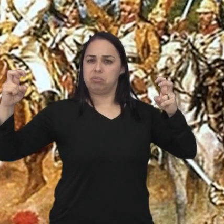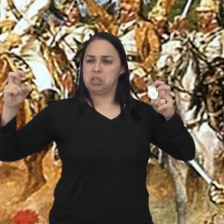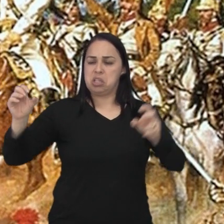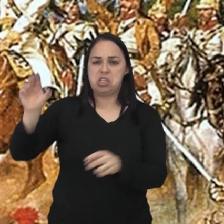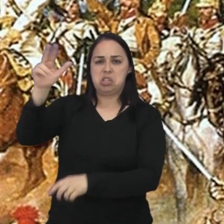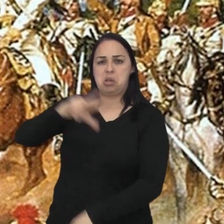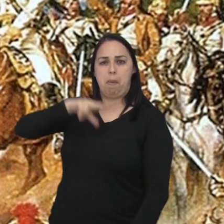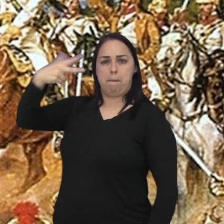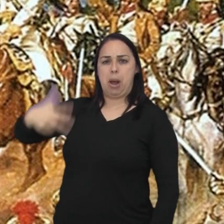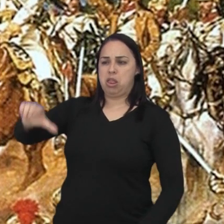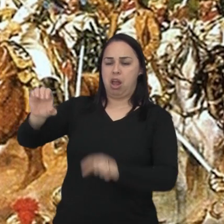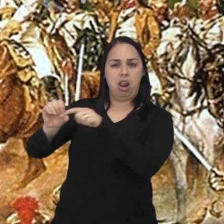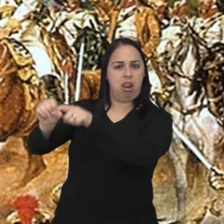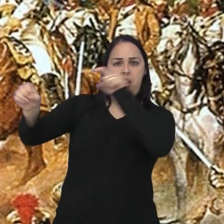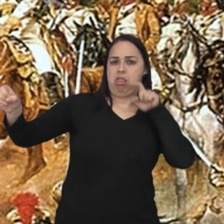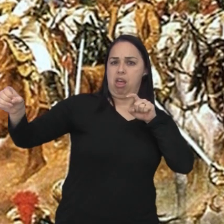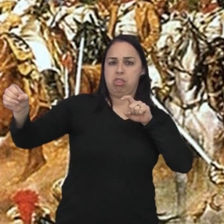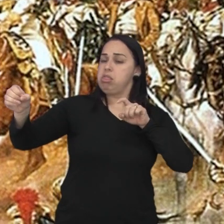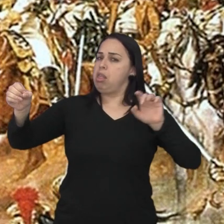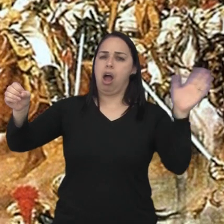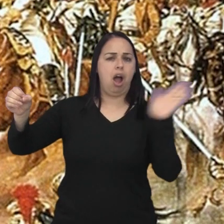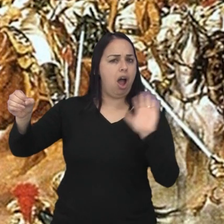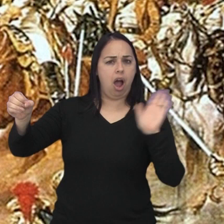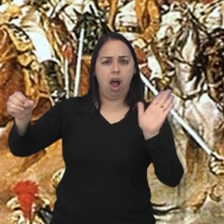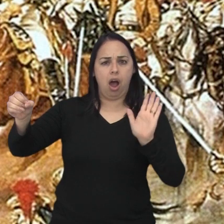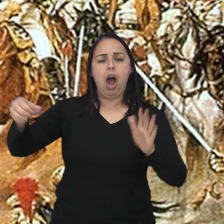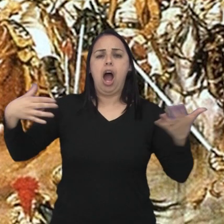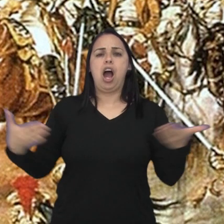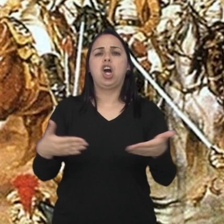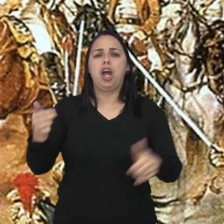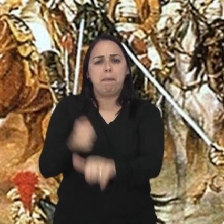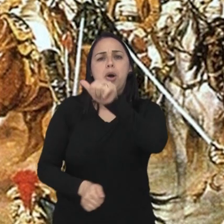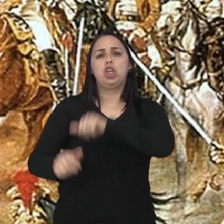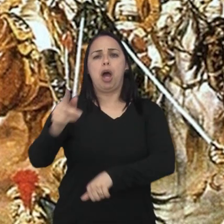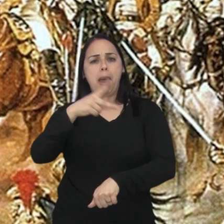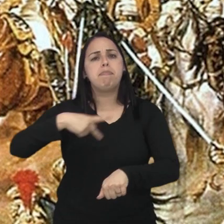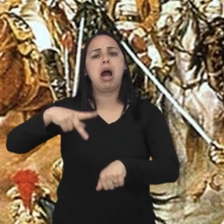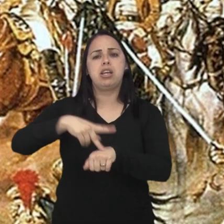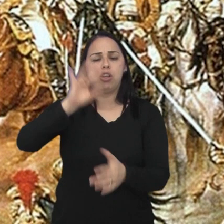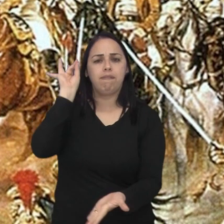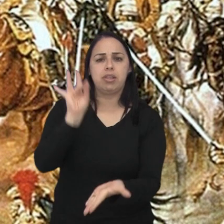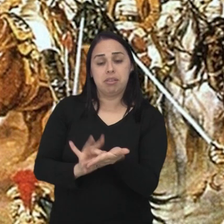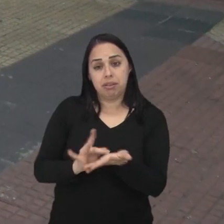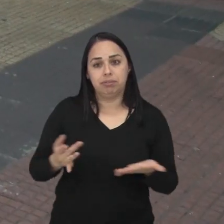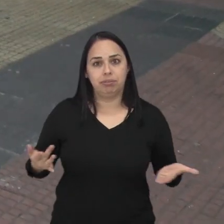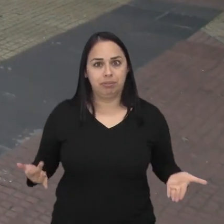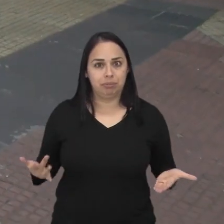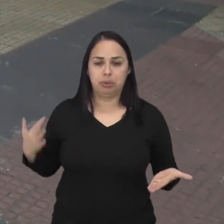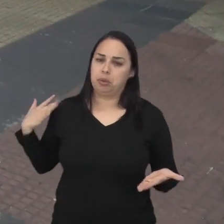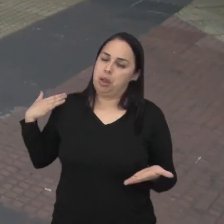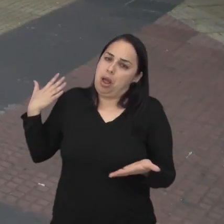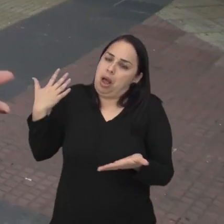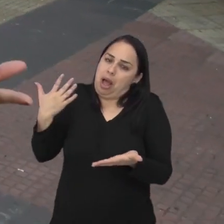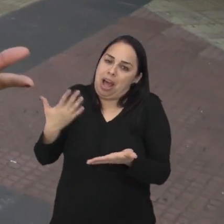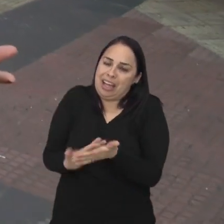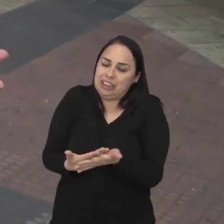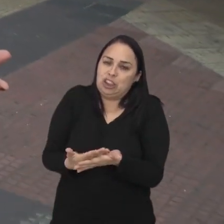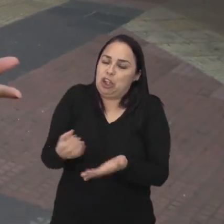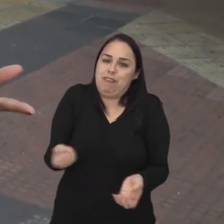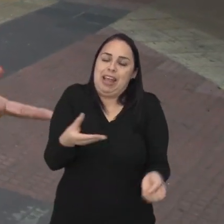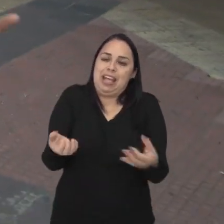rompeu com Portugal. O Brasil não seria mais colônia, e sim uma nação independente. Até aqui